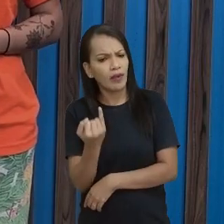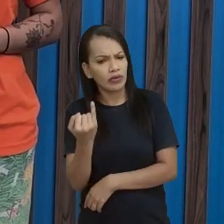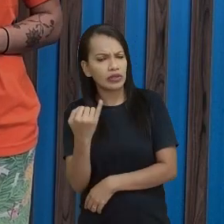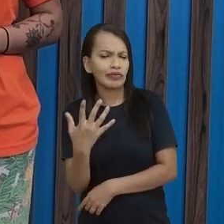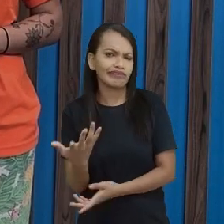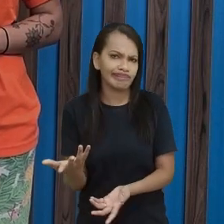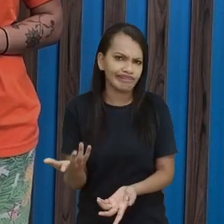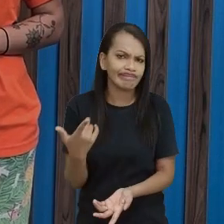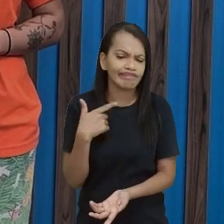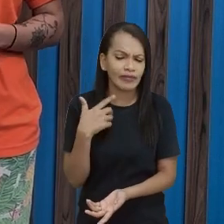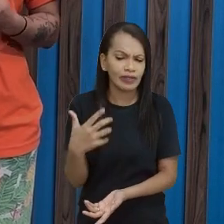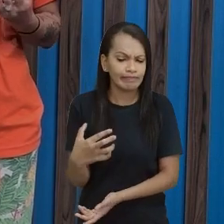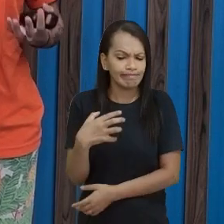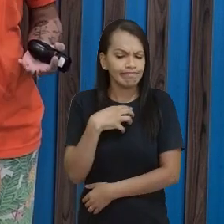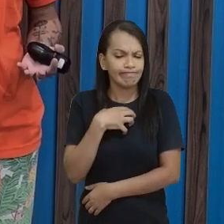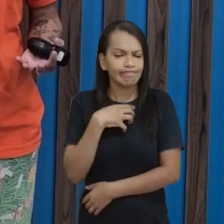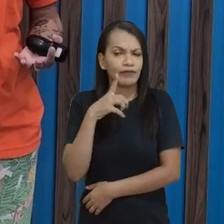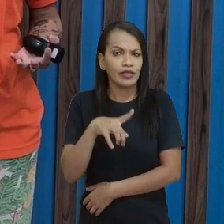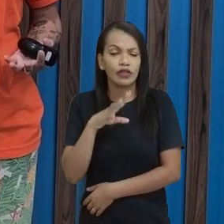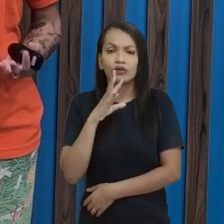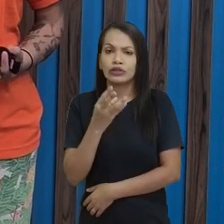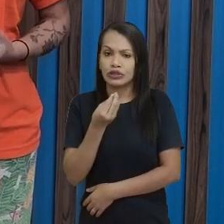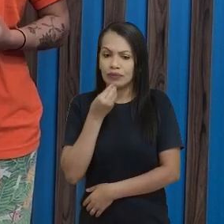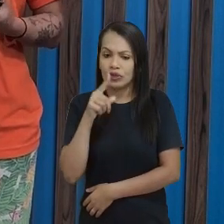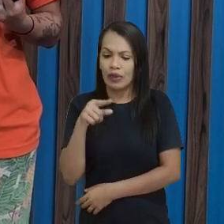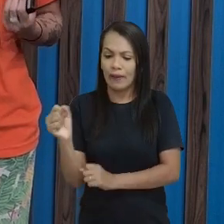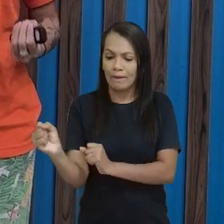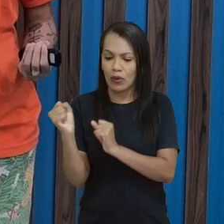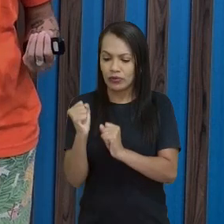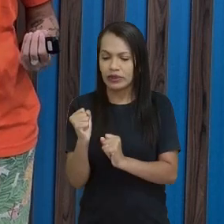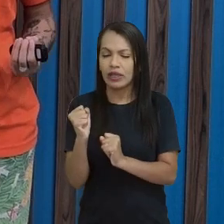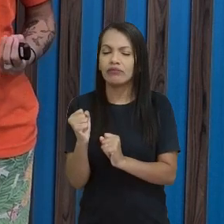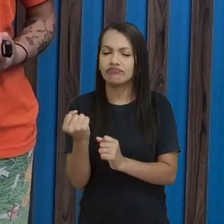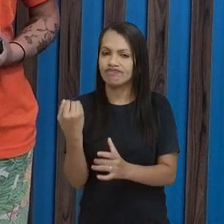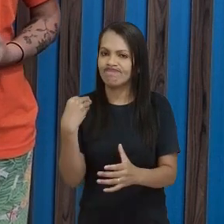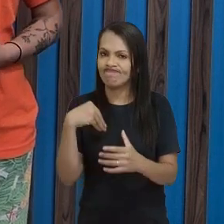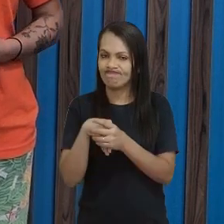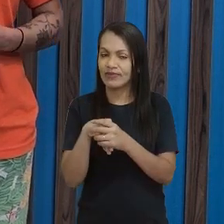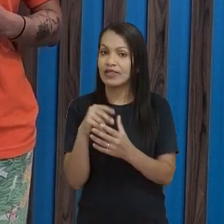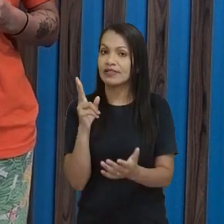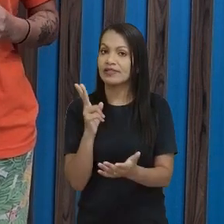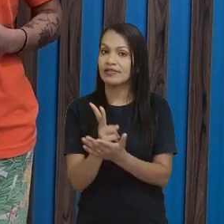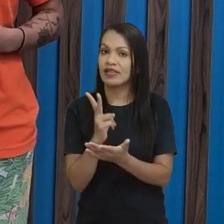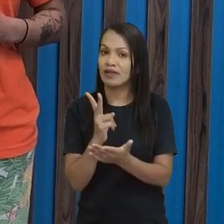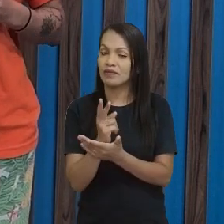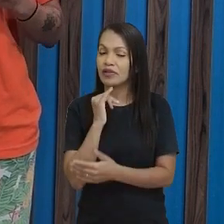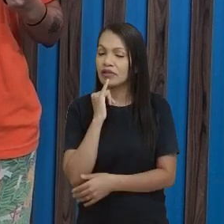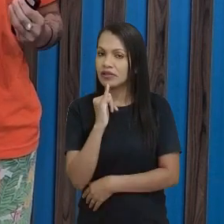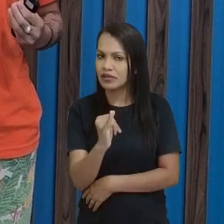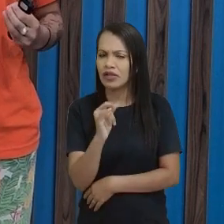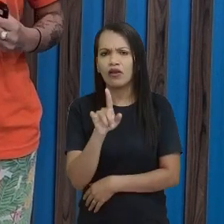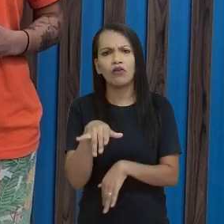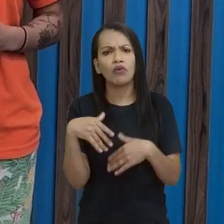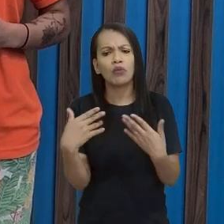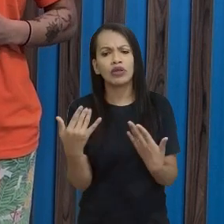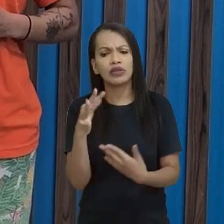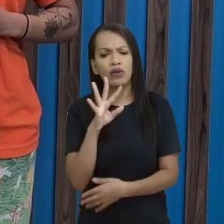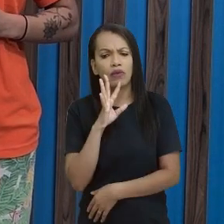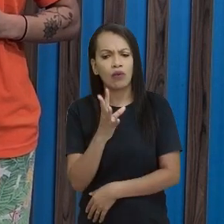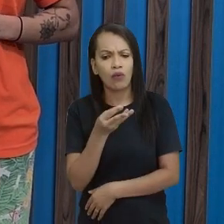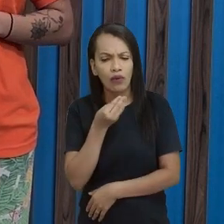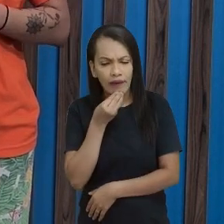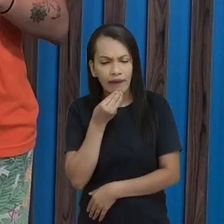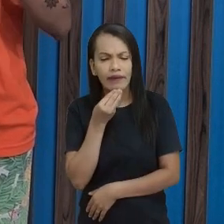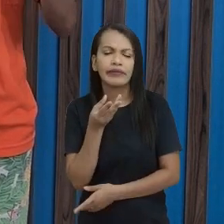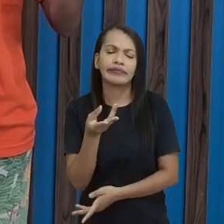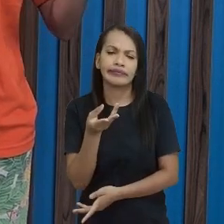se sensibilizar, né? Conhecimento é poder. A gente sempre fala aqui essa questão. Quando a gente conhece, a gente